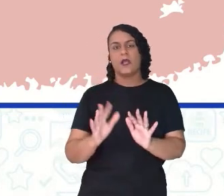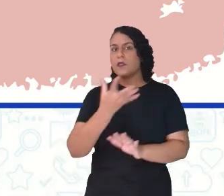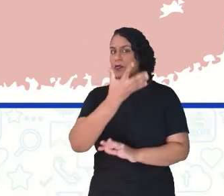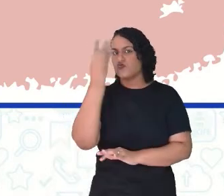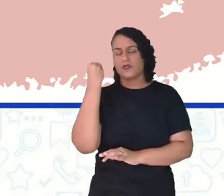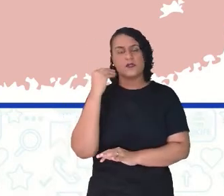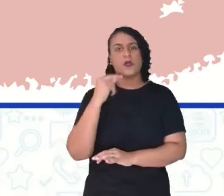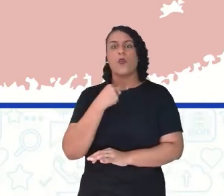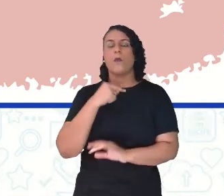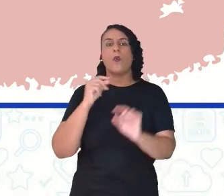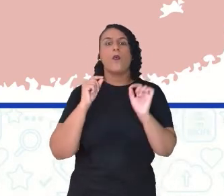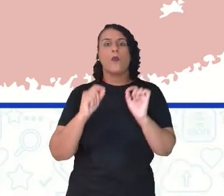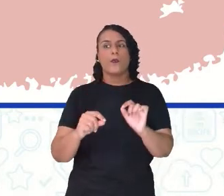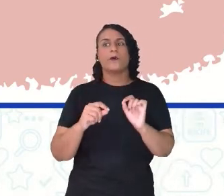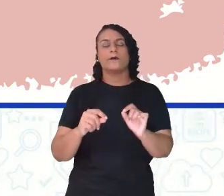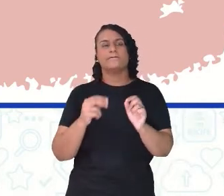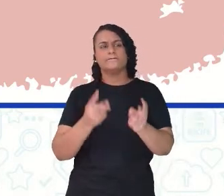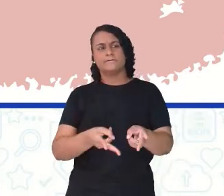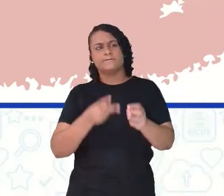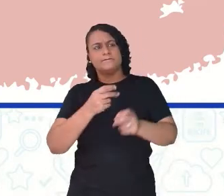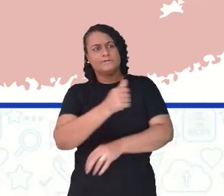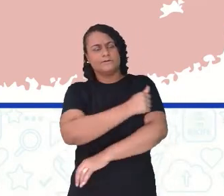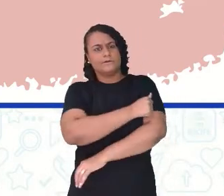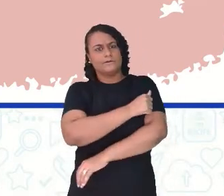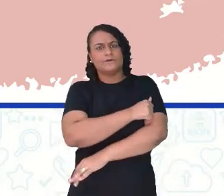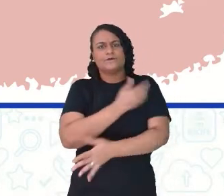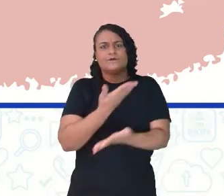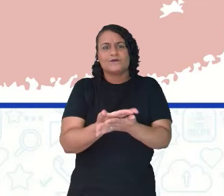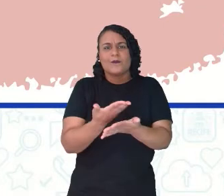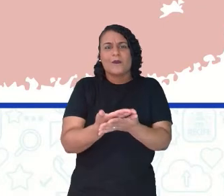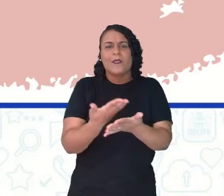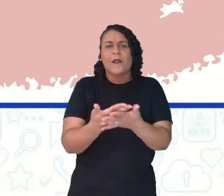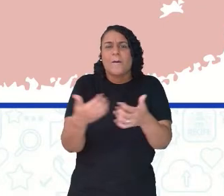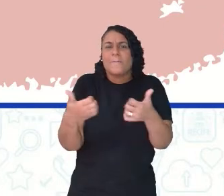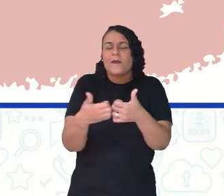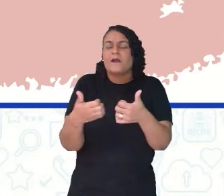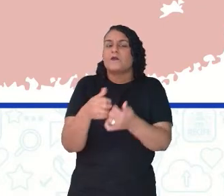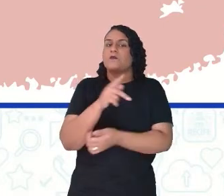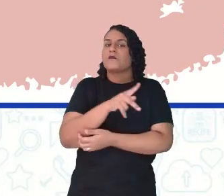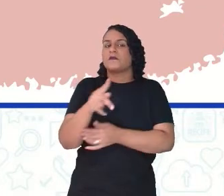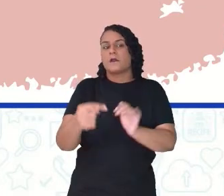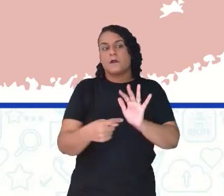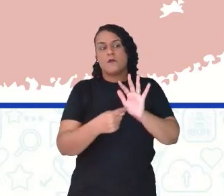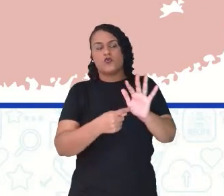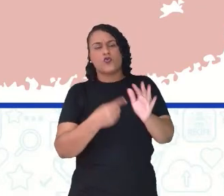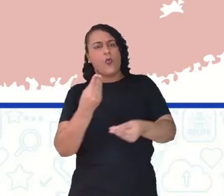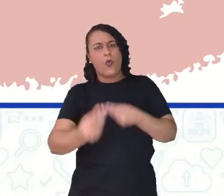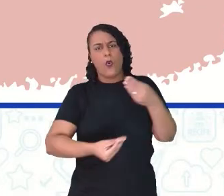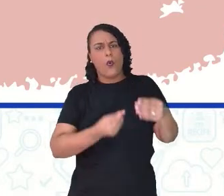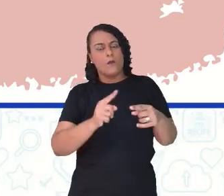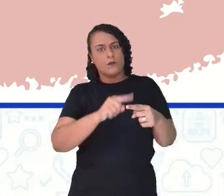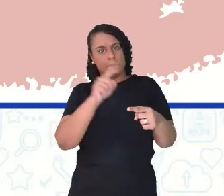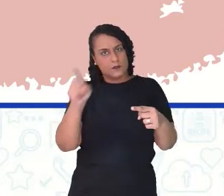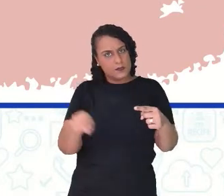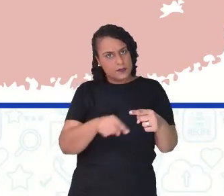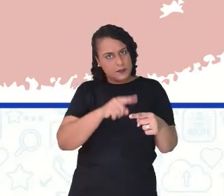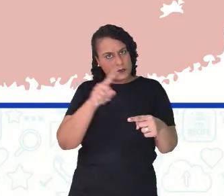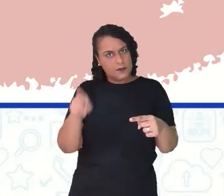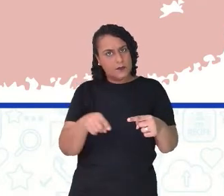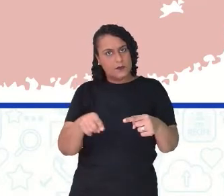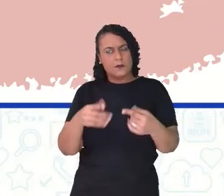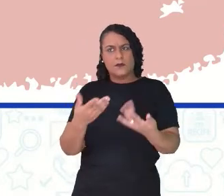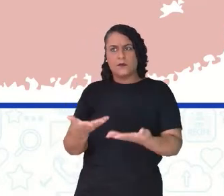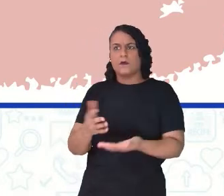né, vendo esses alunos estudando aí, pertinho aí da professora, onde ela está mostrando o ciclo, né? E eles devem estar perguntando o